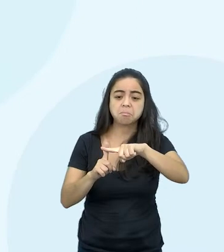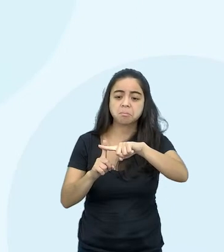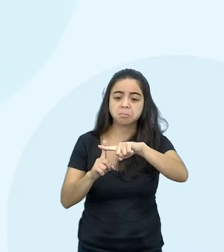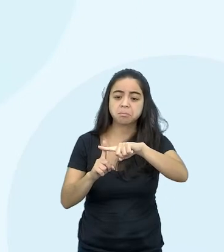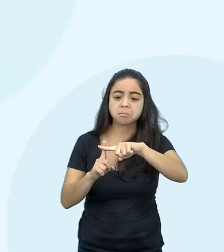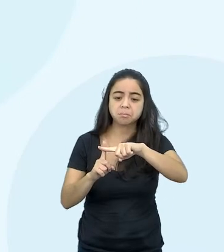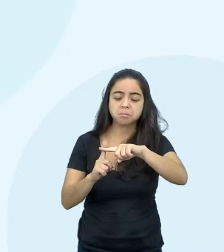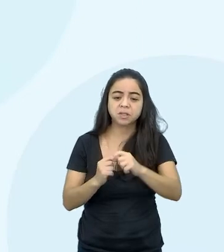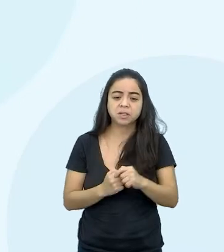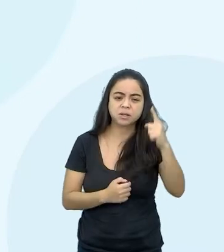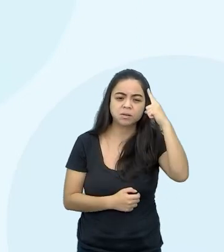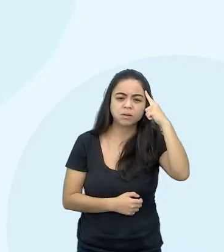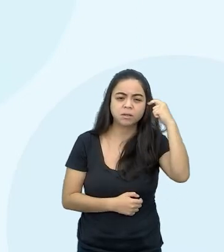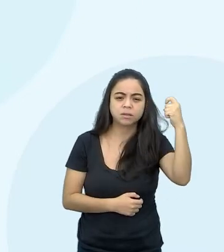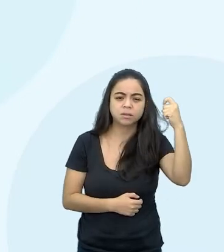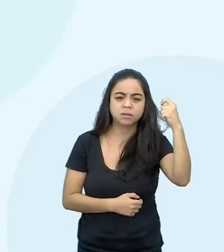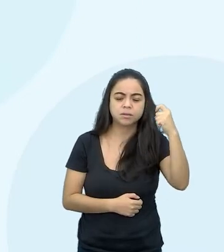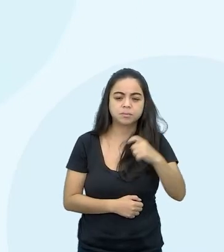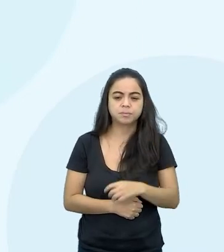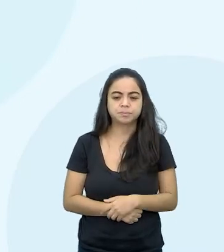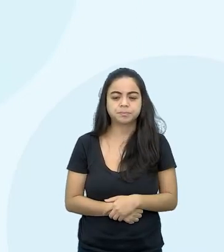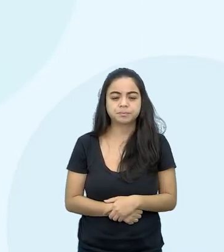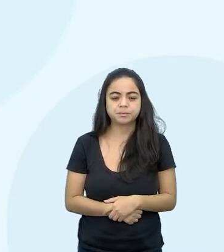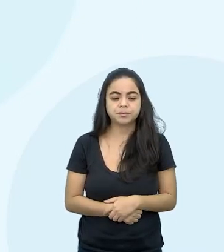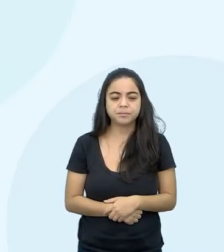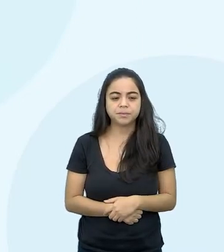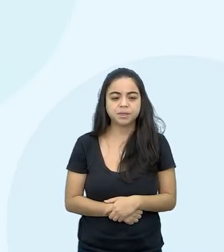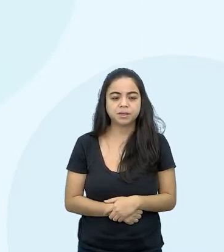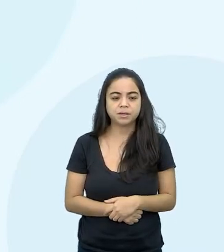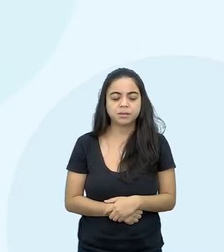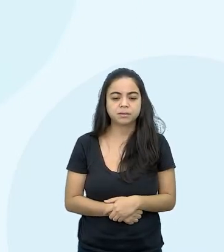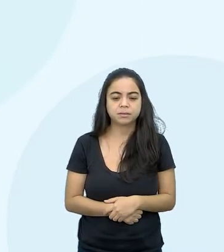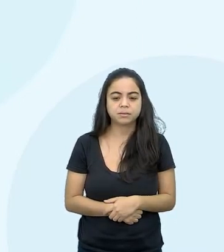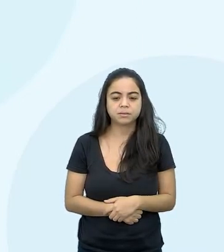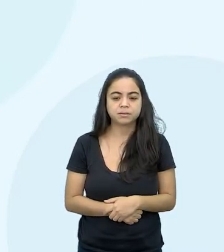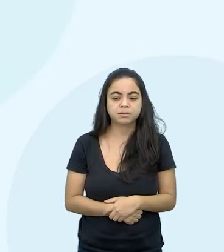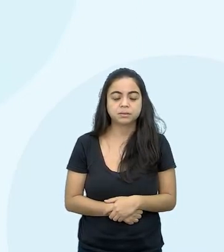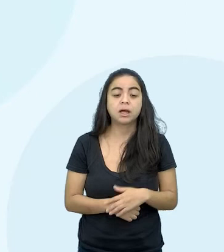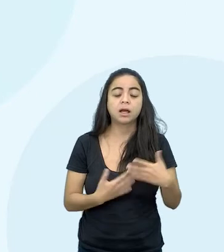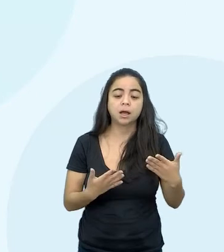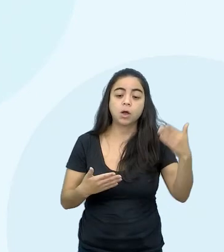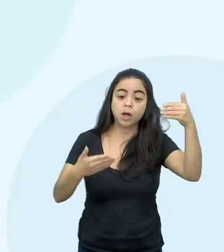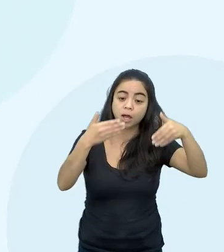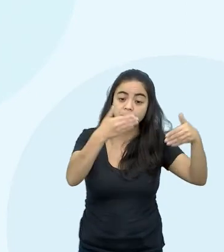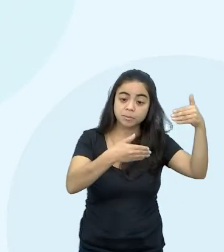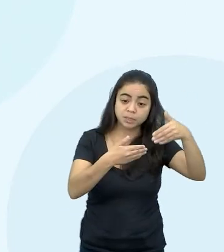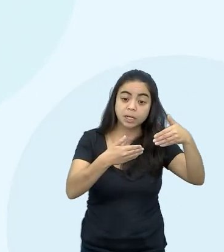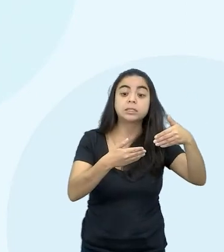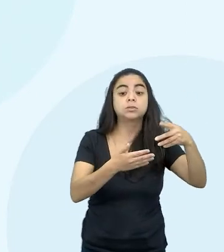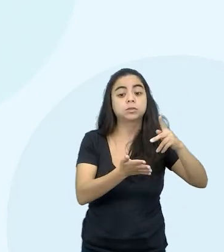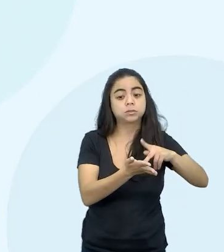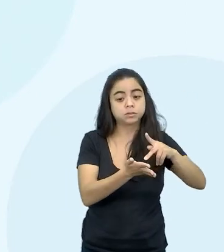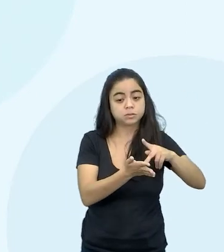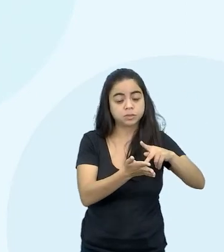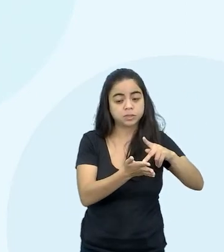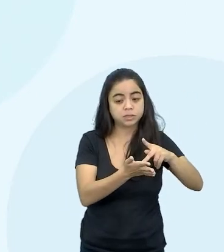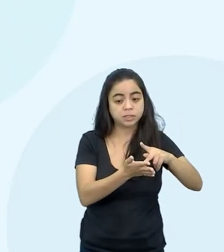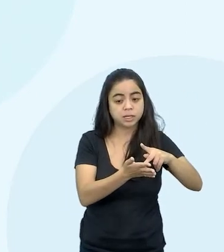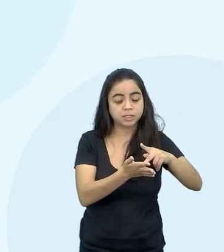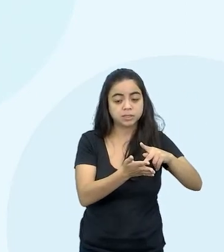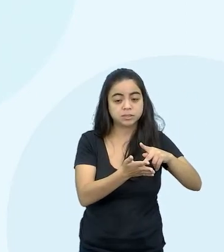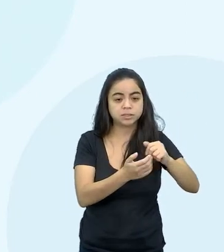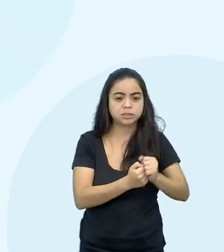né? Uma hipótese que fala assim, não, olha só, a imigração realmente trouxe aos imigrantes aquilo